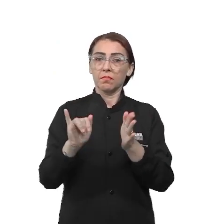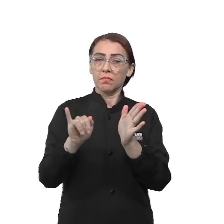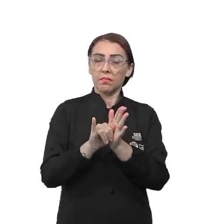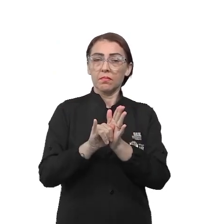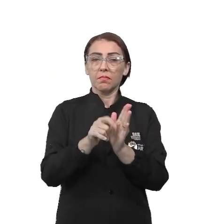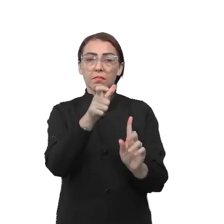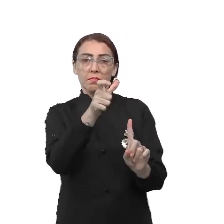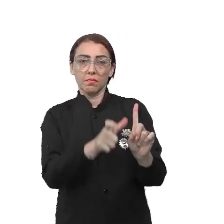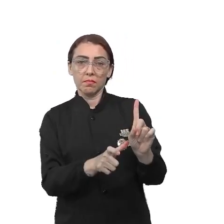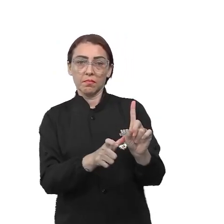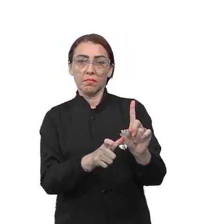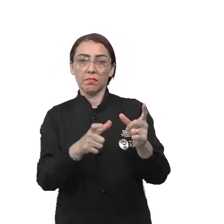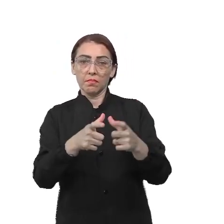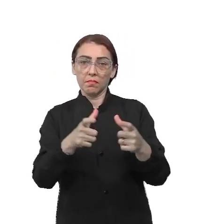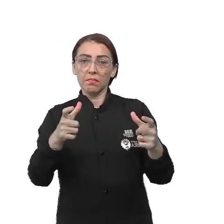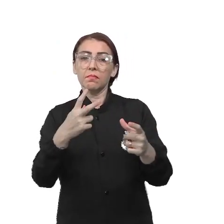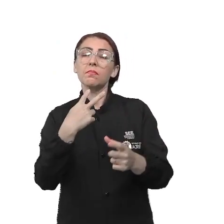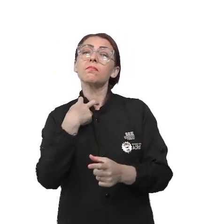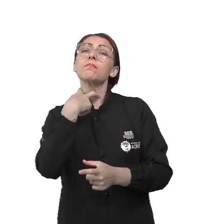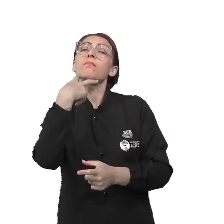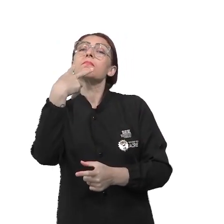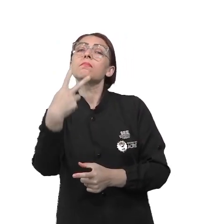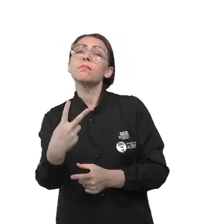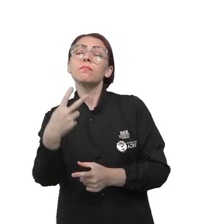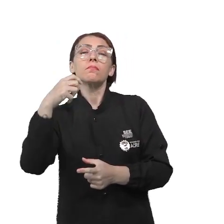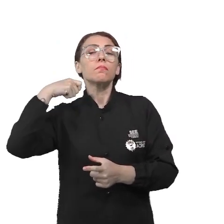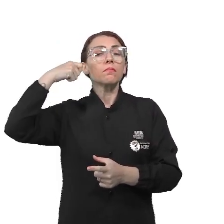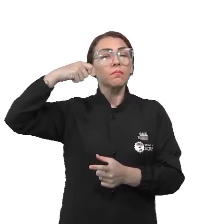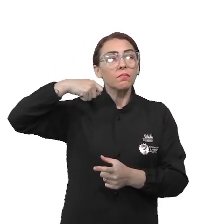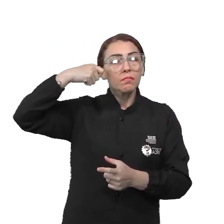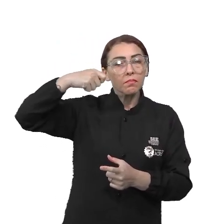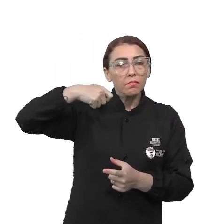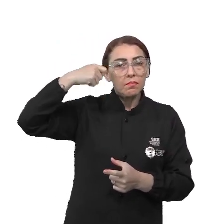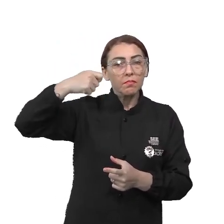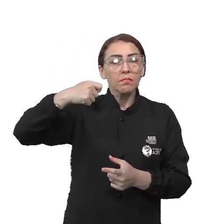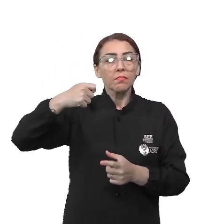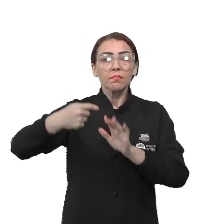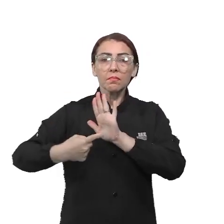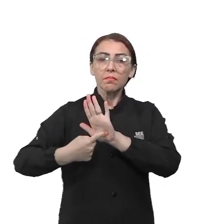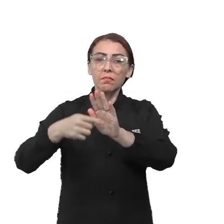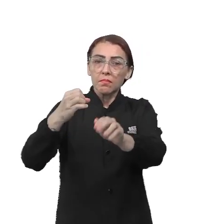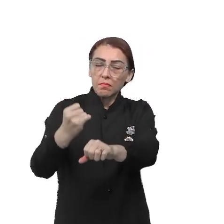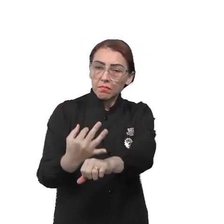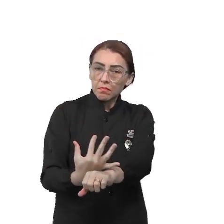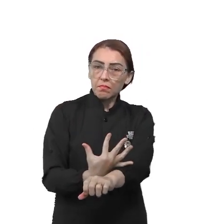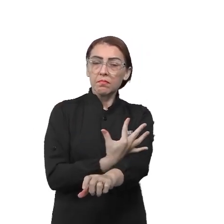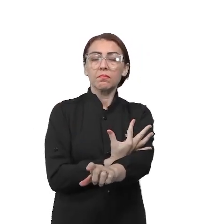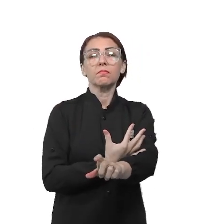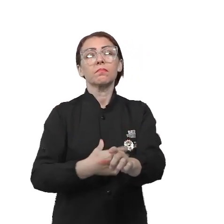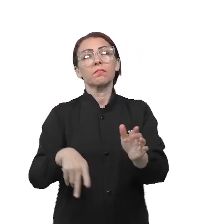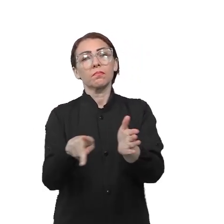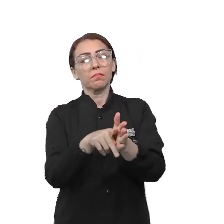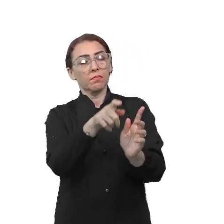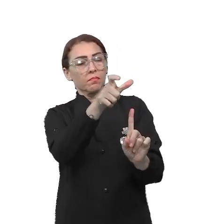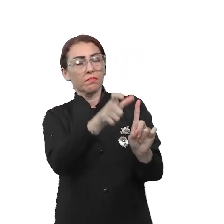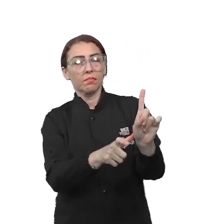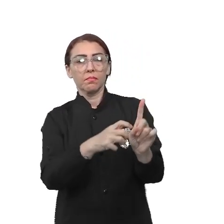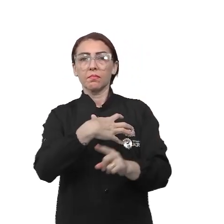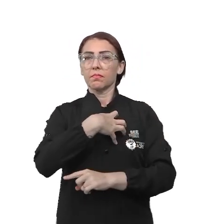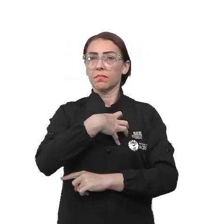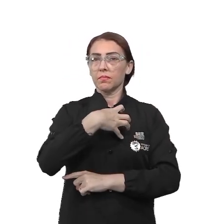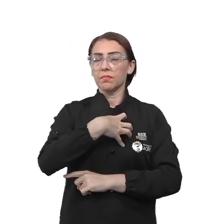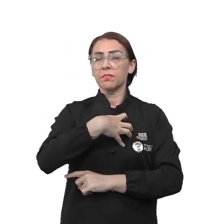identidade aos personagens, amplificar a voz dos atores e evidenciar as emoções dos